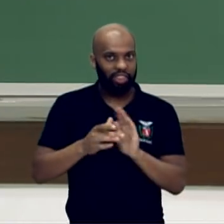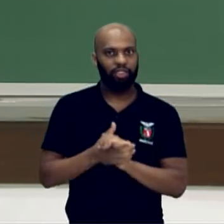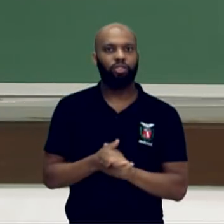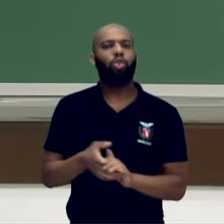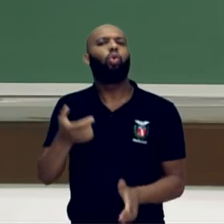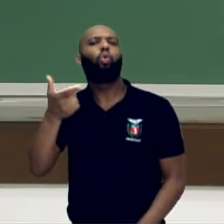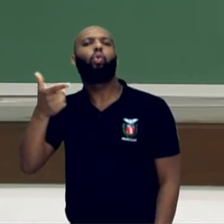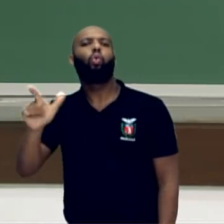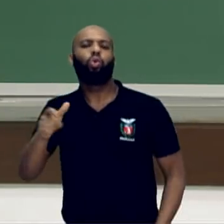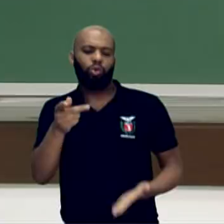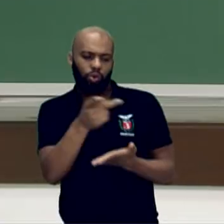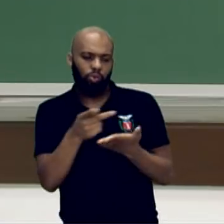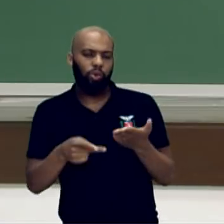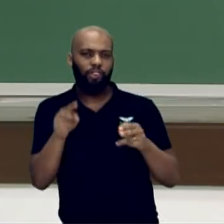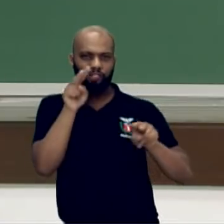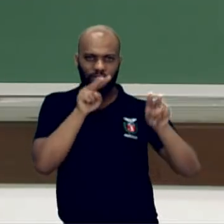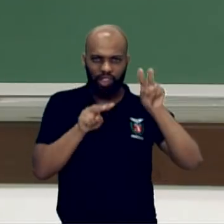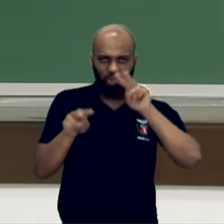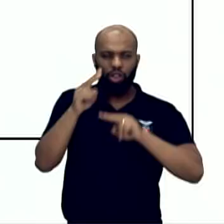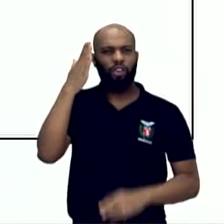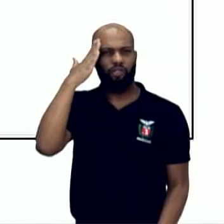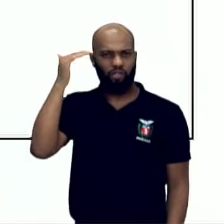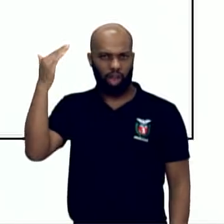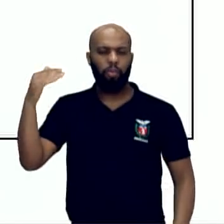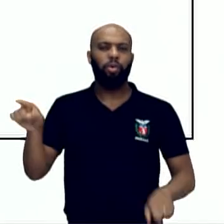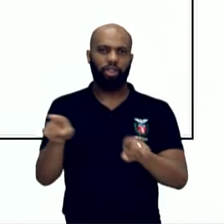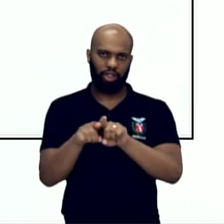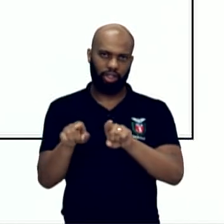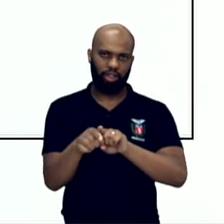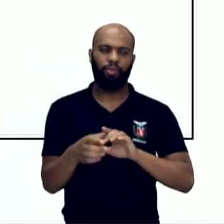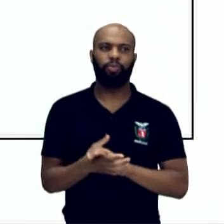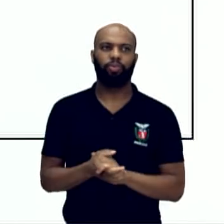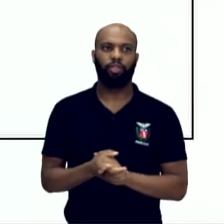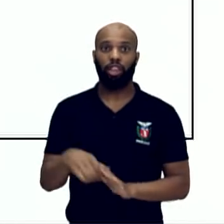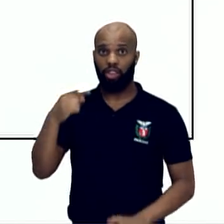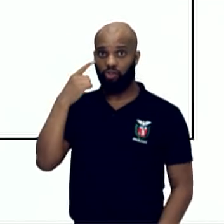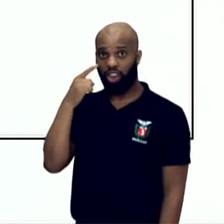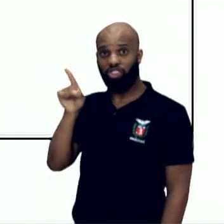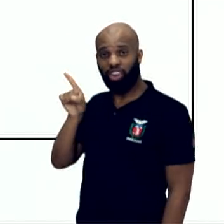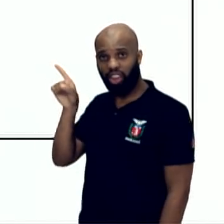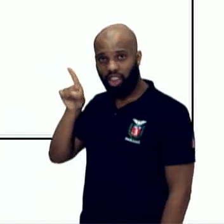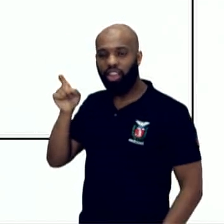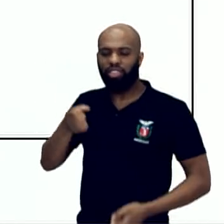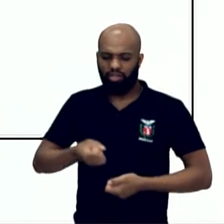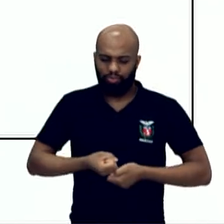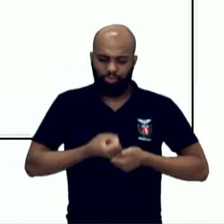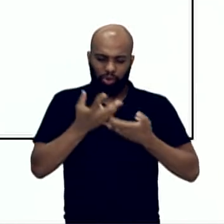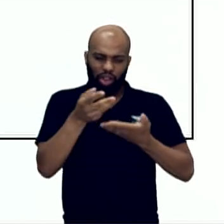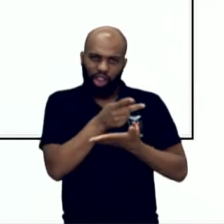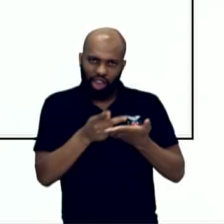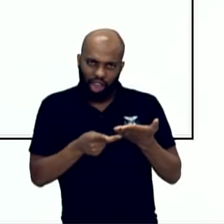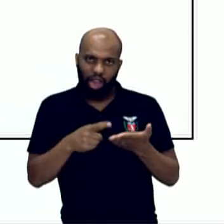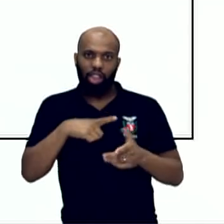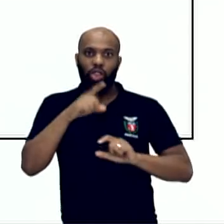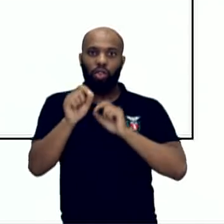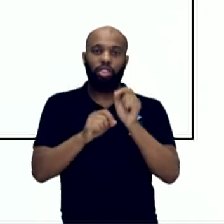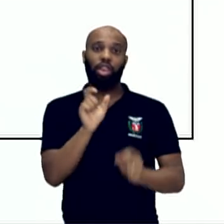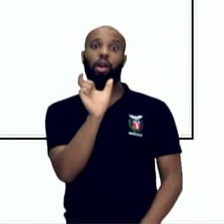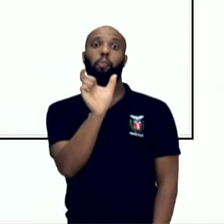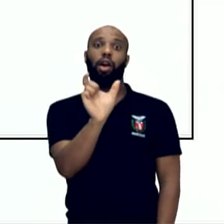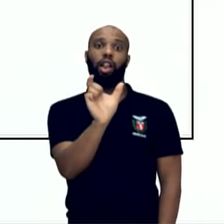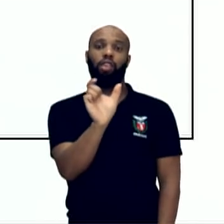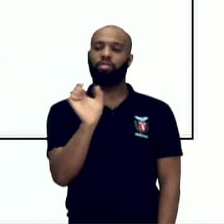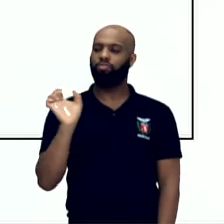poema visual, muito famoso. Esse poema, pessoal, vocês estão observando aí, é a